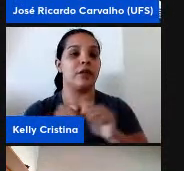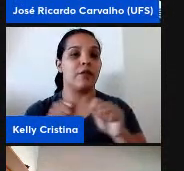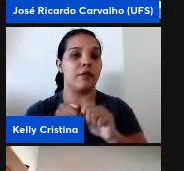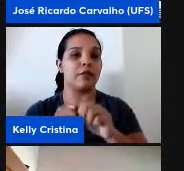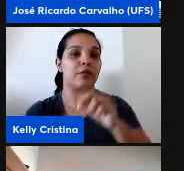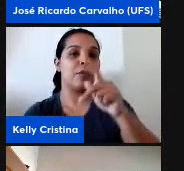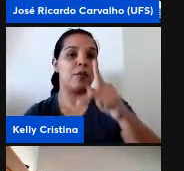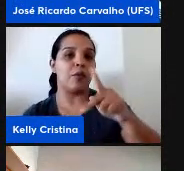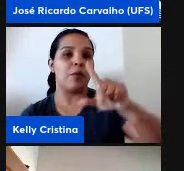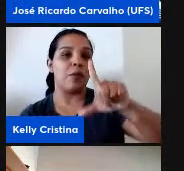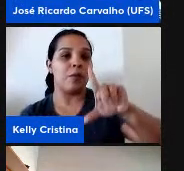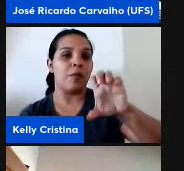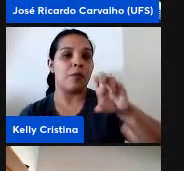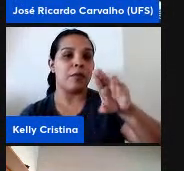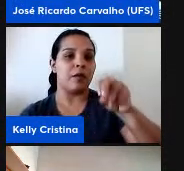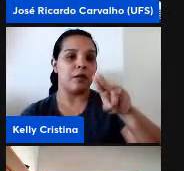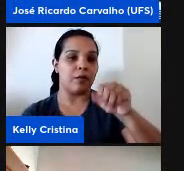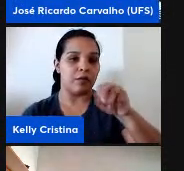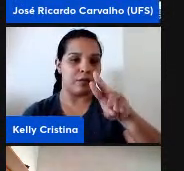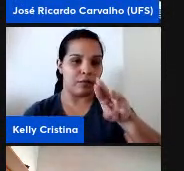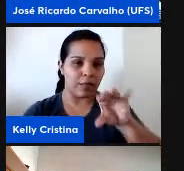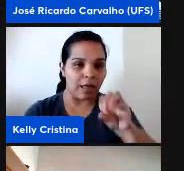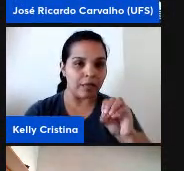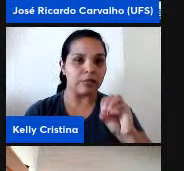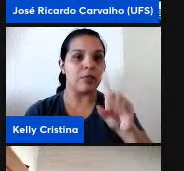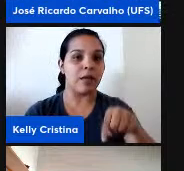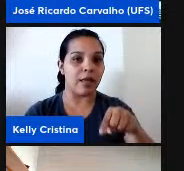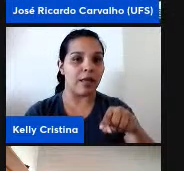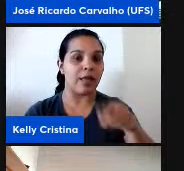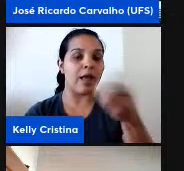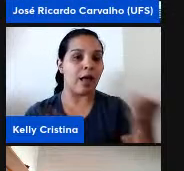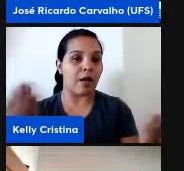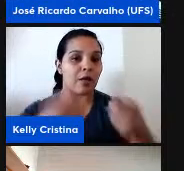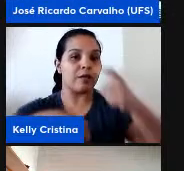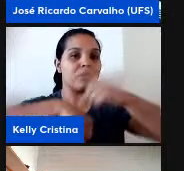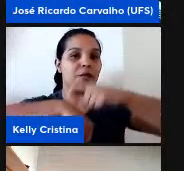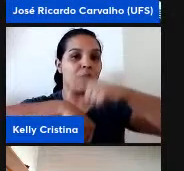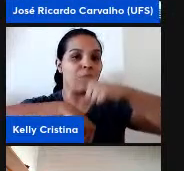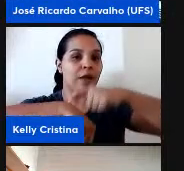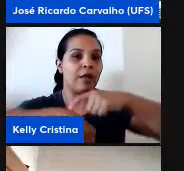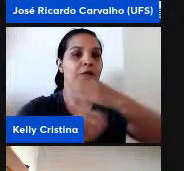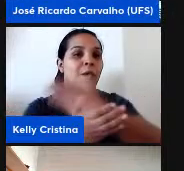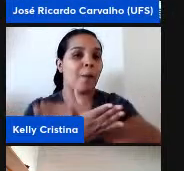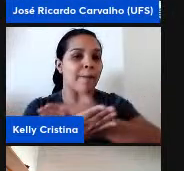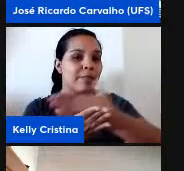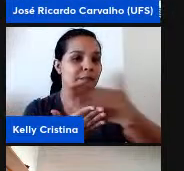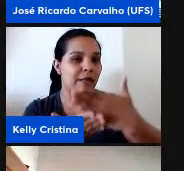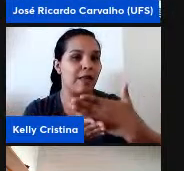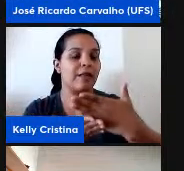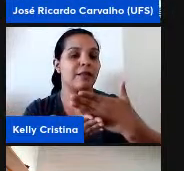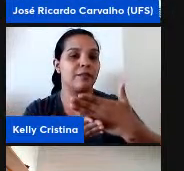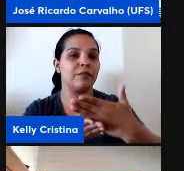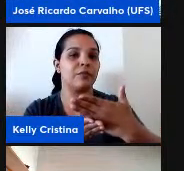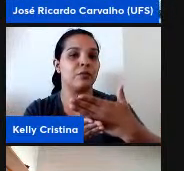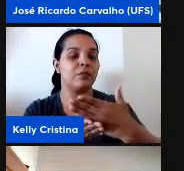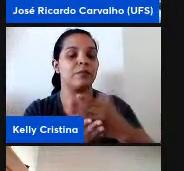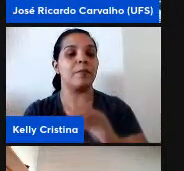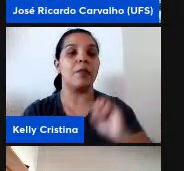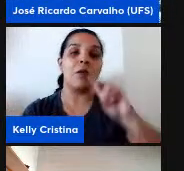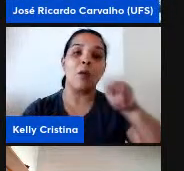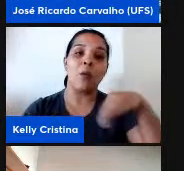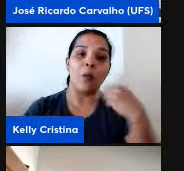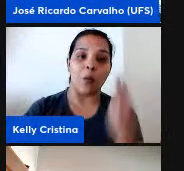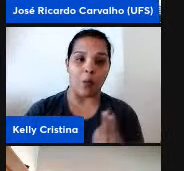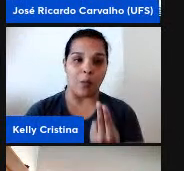perguntando aqui se isso de fato é um pleonasmo aqui nesse momento, começar pelo começo, né? Ou se esse seria